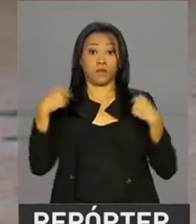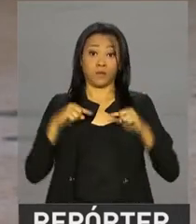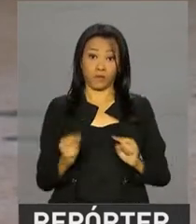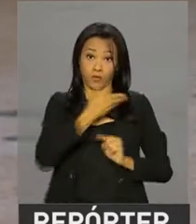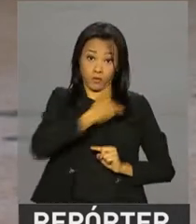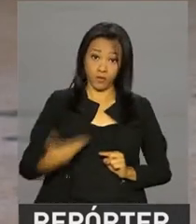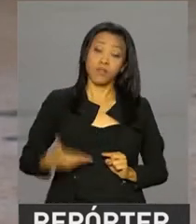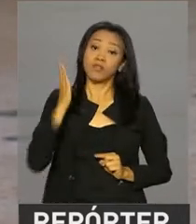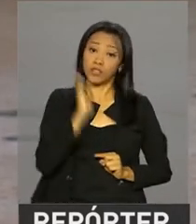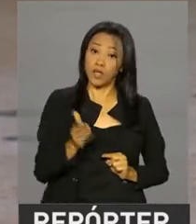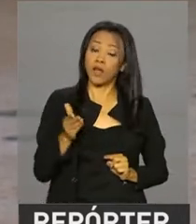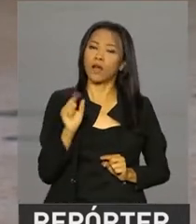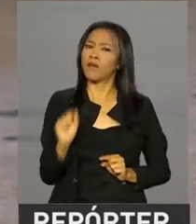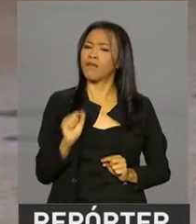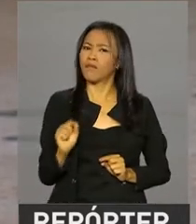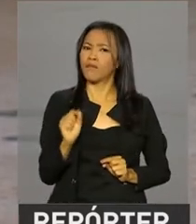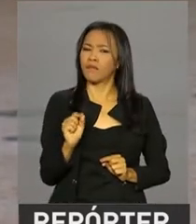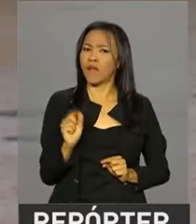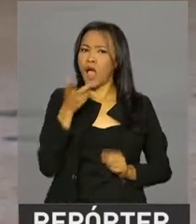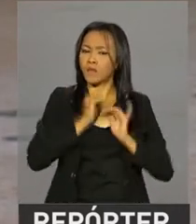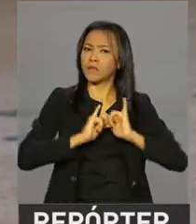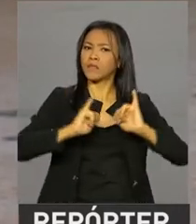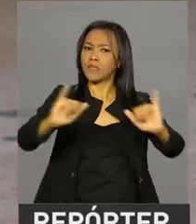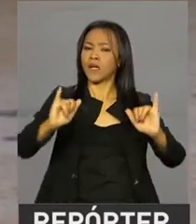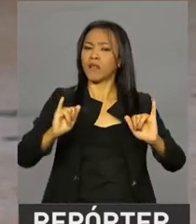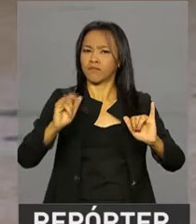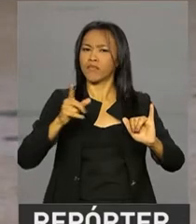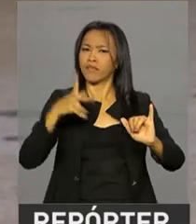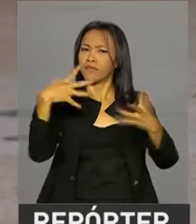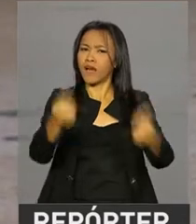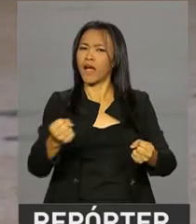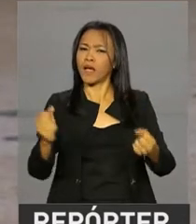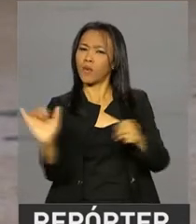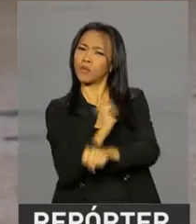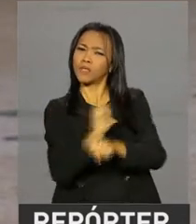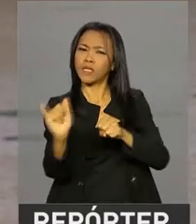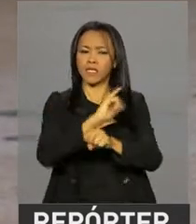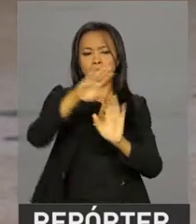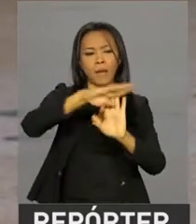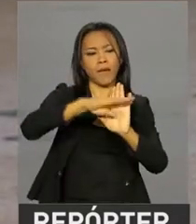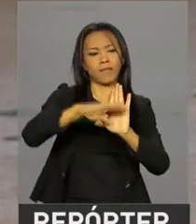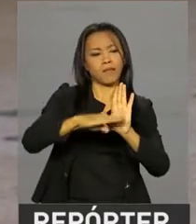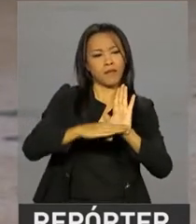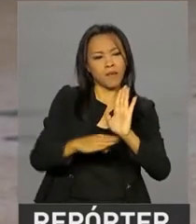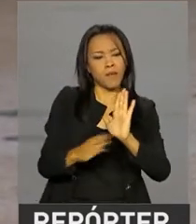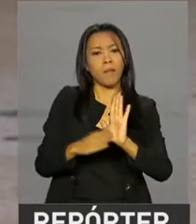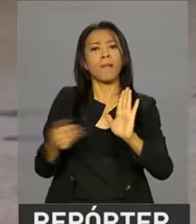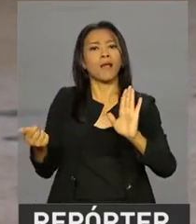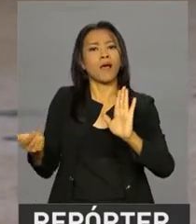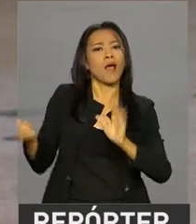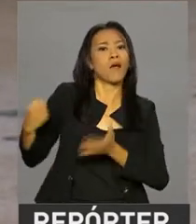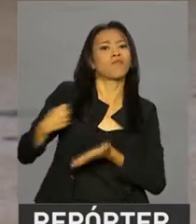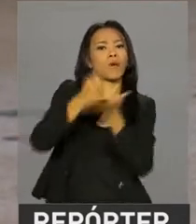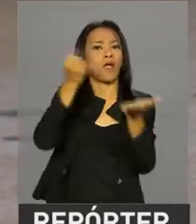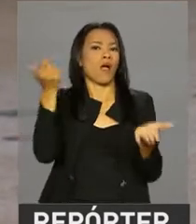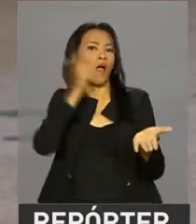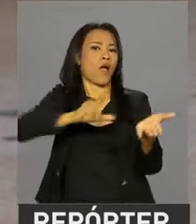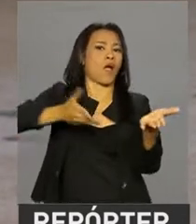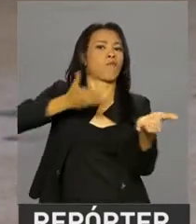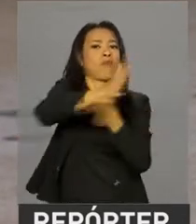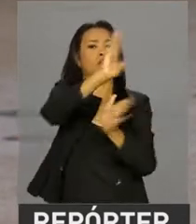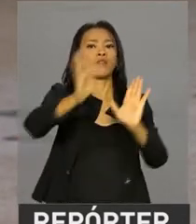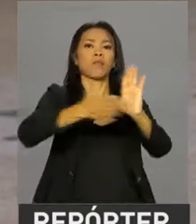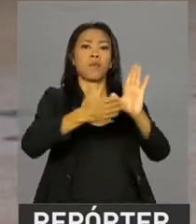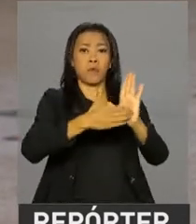tinha anunciado que ia adotar algumas medidas para justamente favorecer a aprovação dessa e de outras propostas